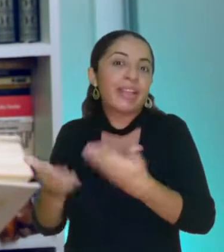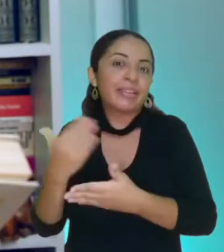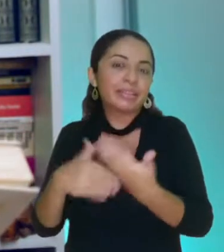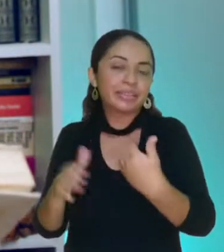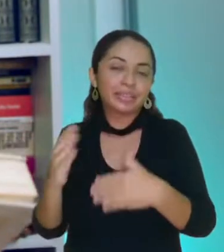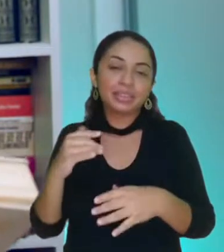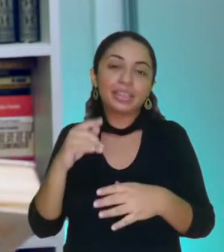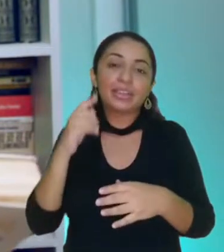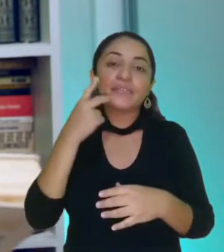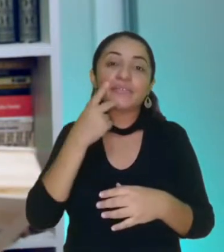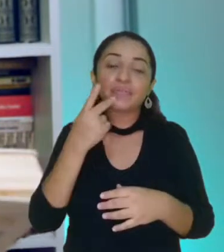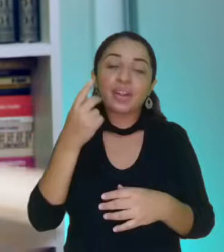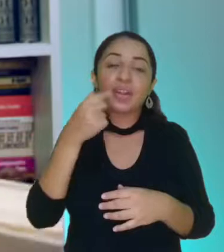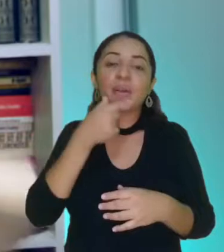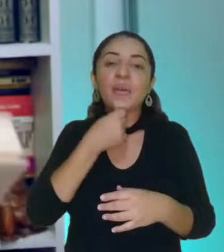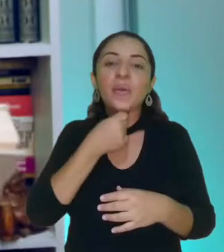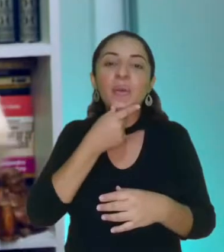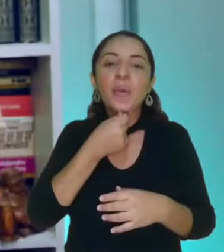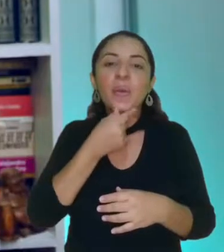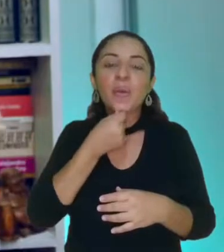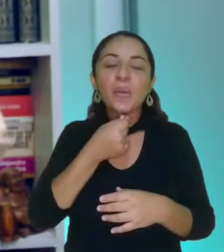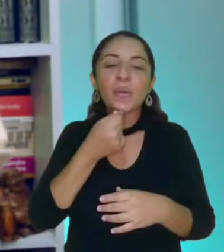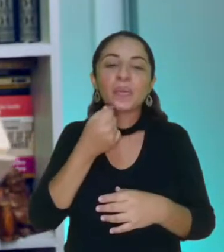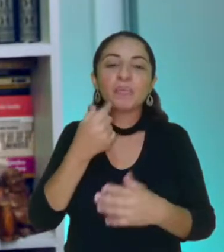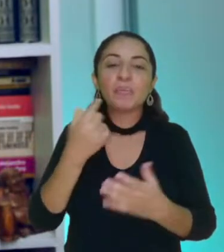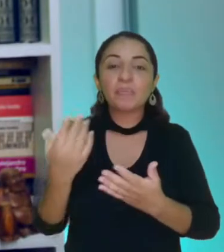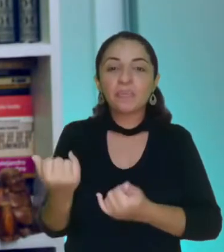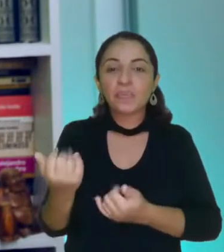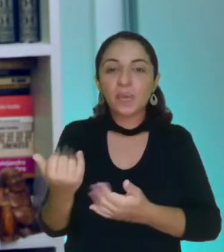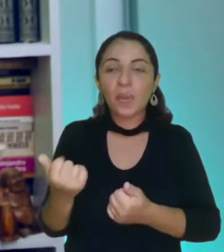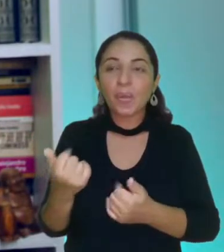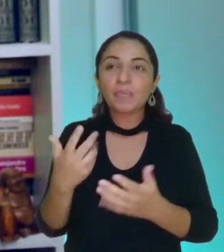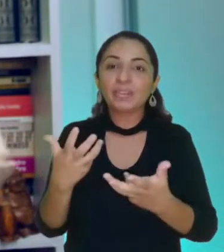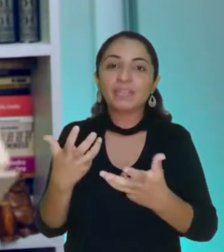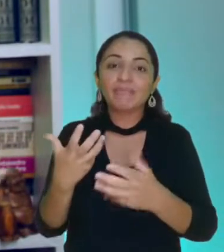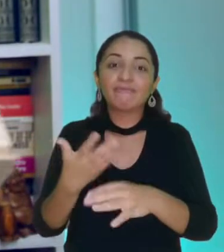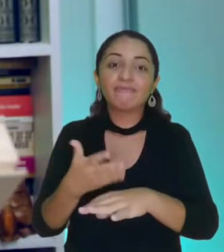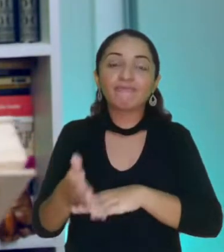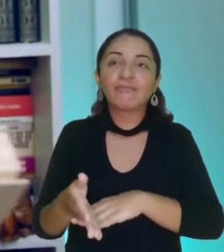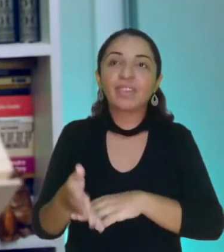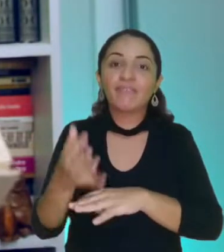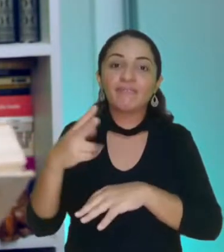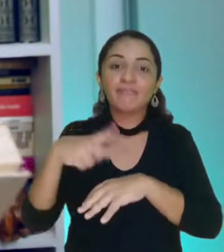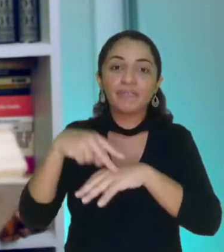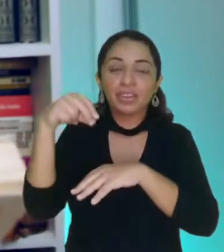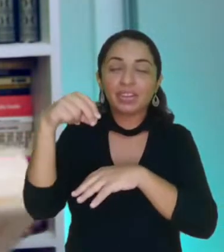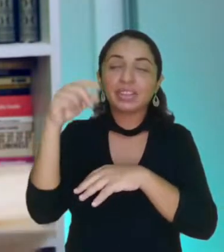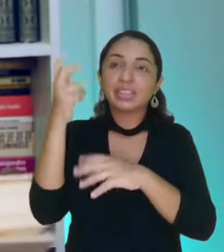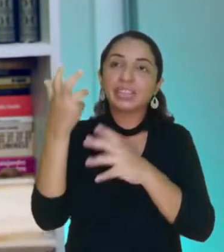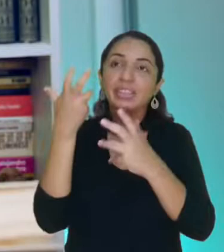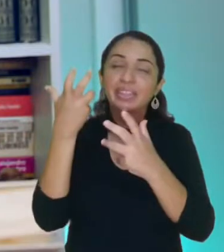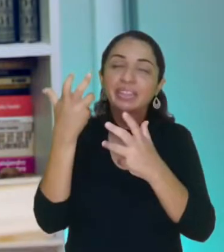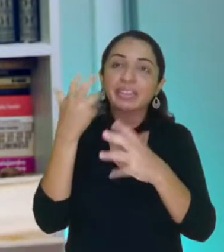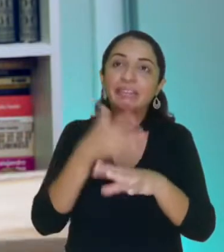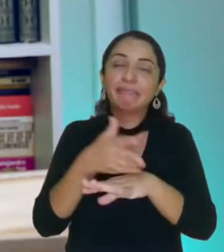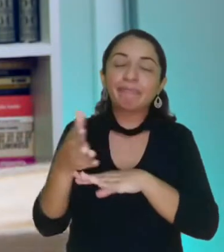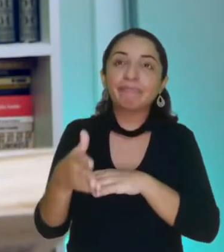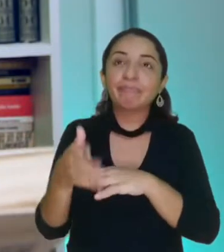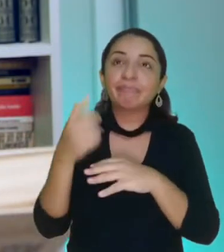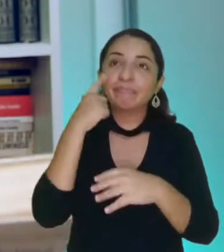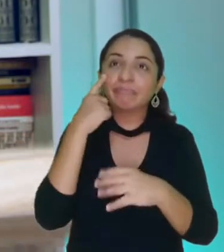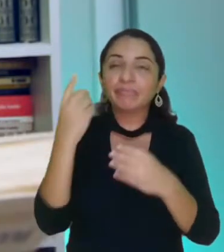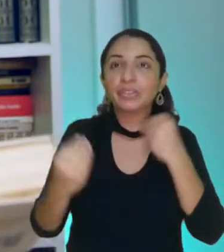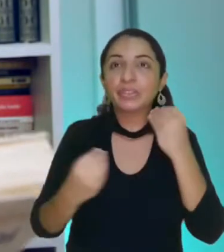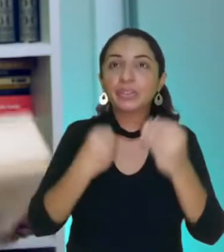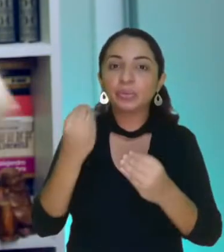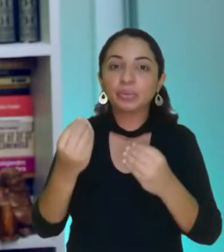rapaz pobre de origem camponesa que procura a fortuna e a afirmação social em Paris. Guy de Maupassant traça um painel sutil e mordaz na